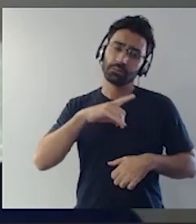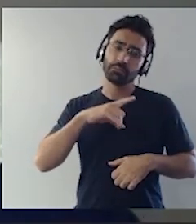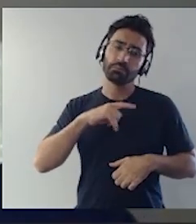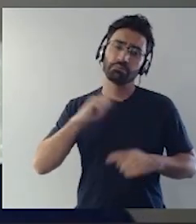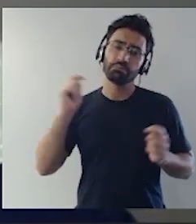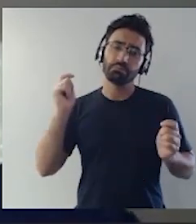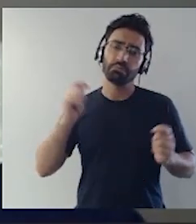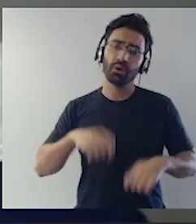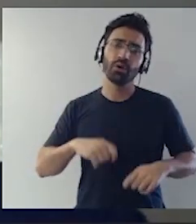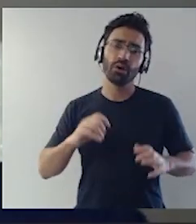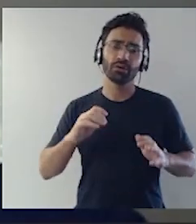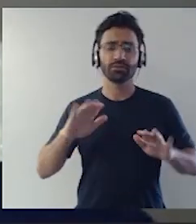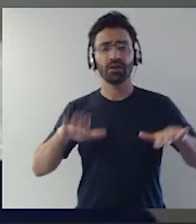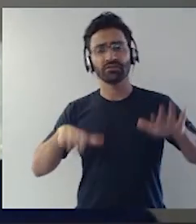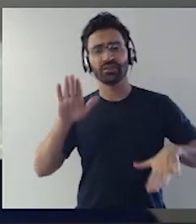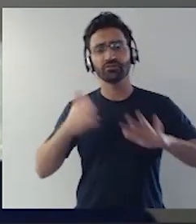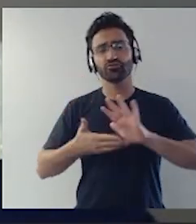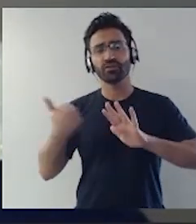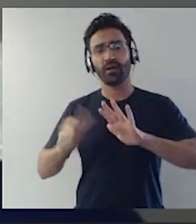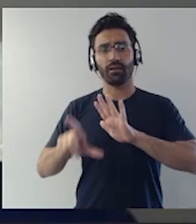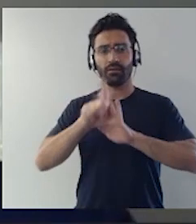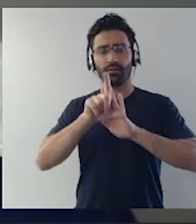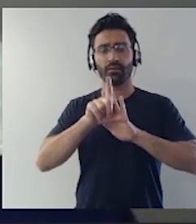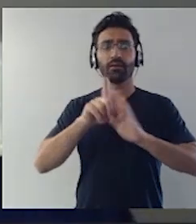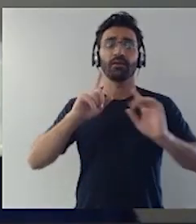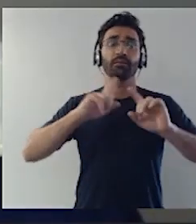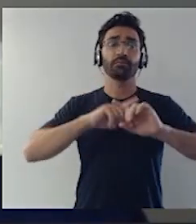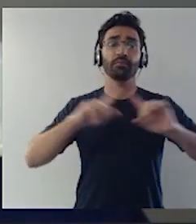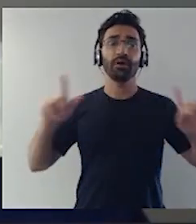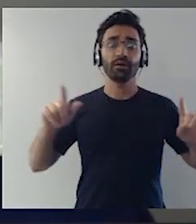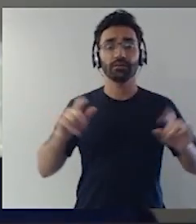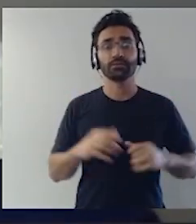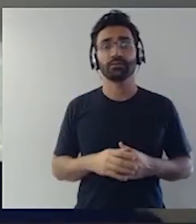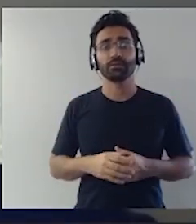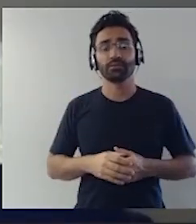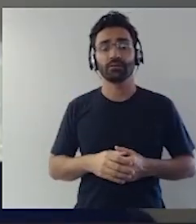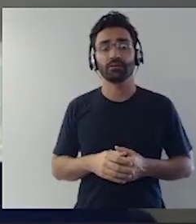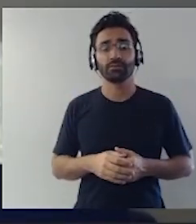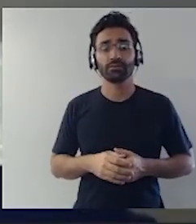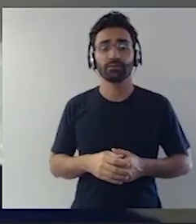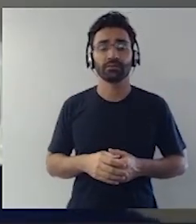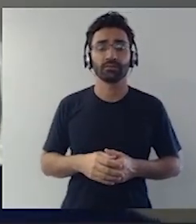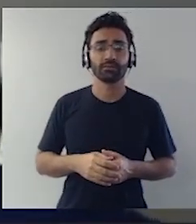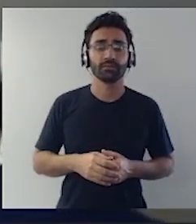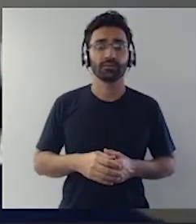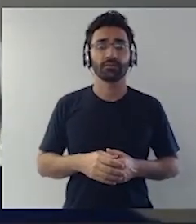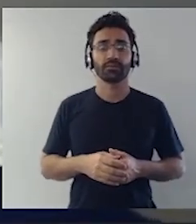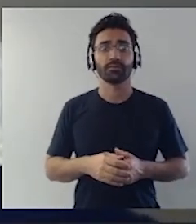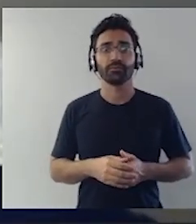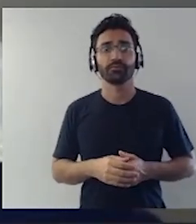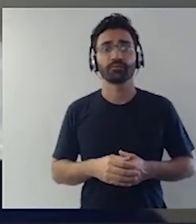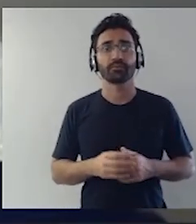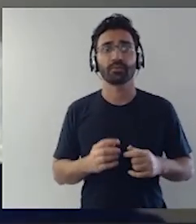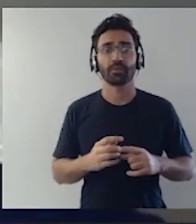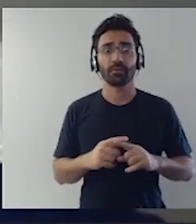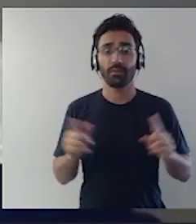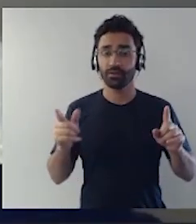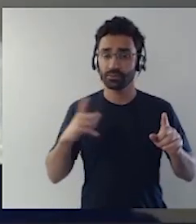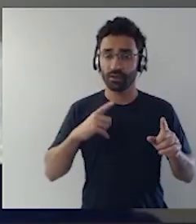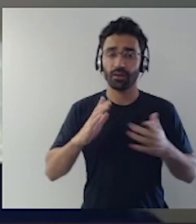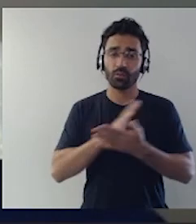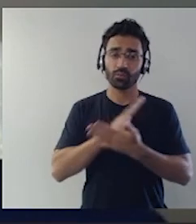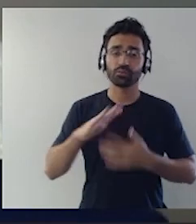de deslegalização. Agora, isso sem descurar de segmentos